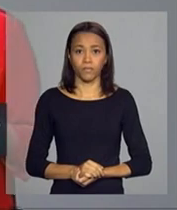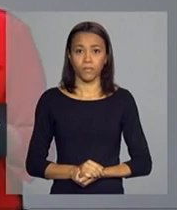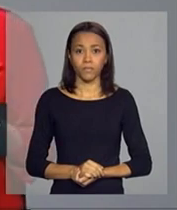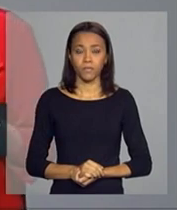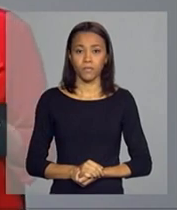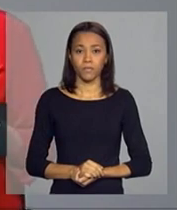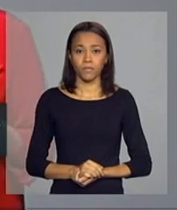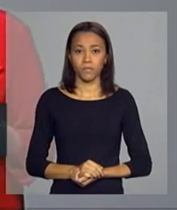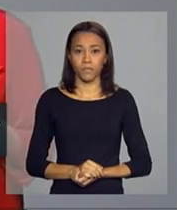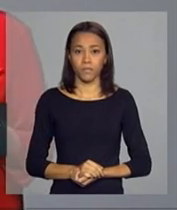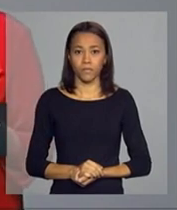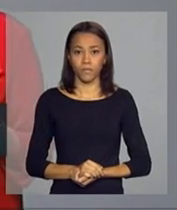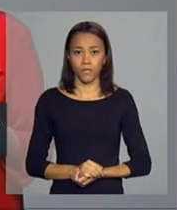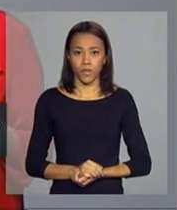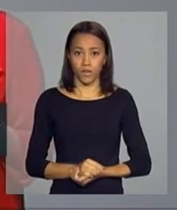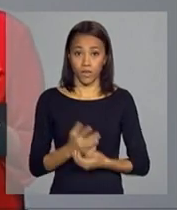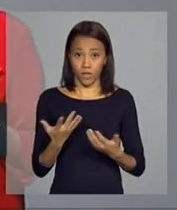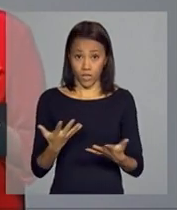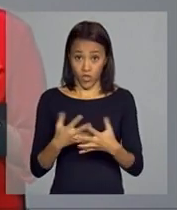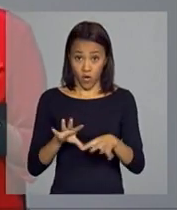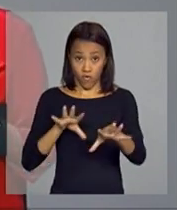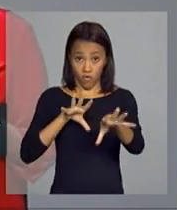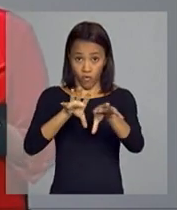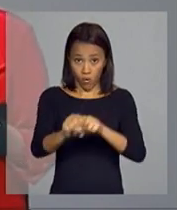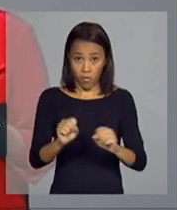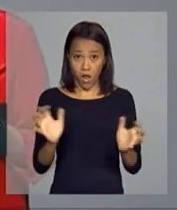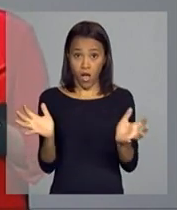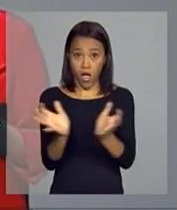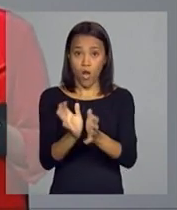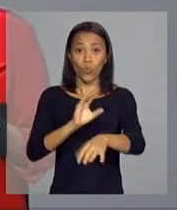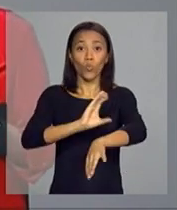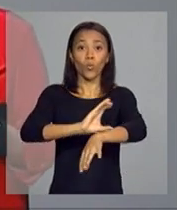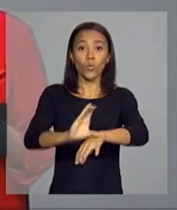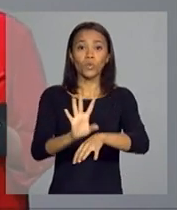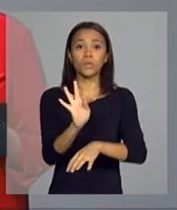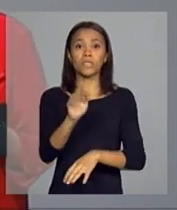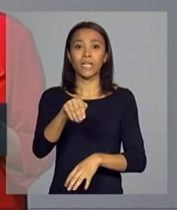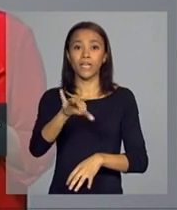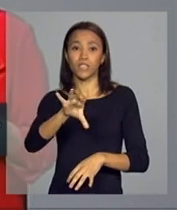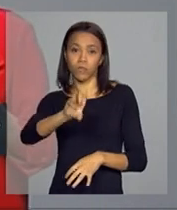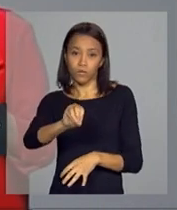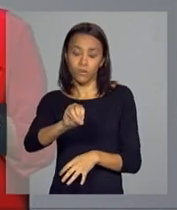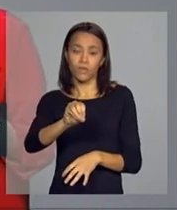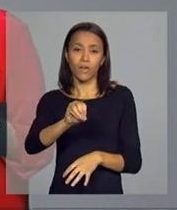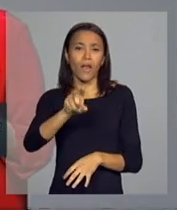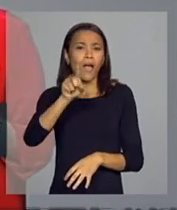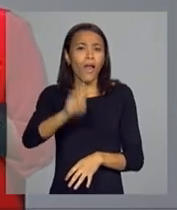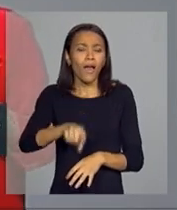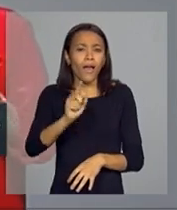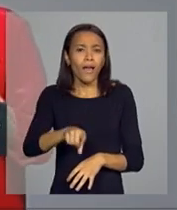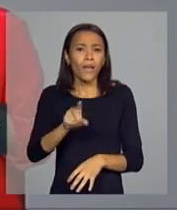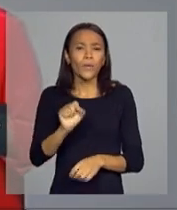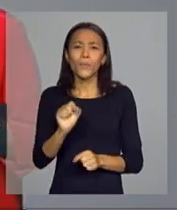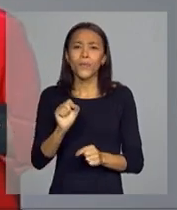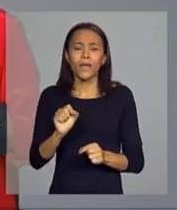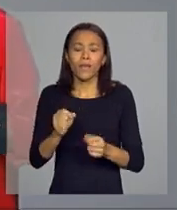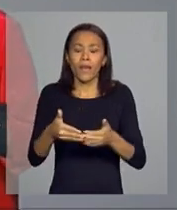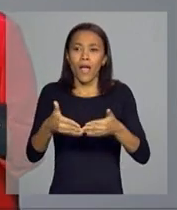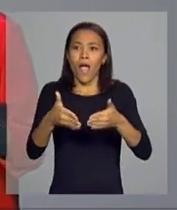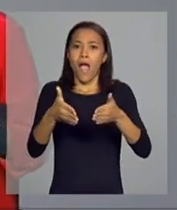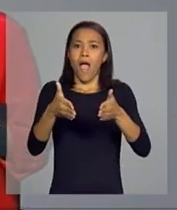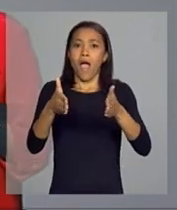que formar num curso técnico é algo que abre um